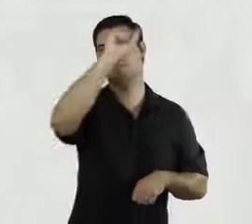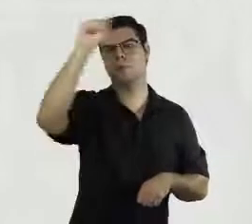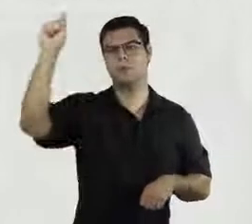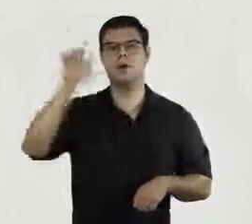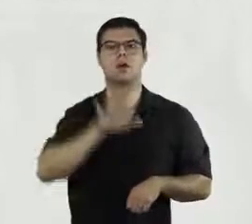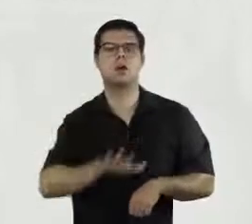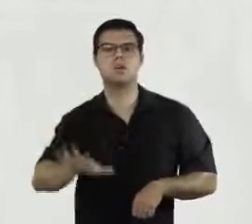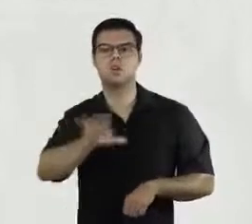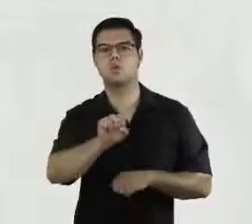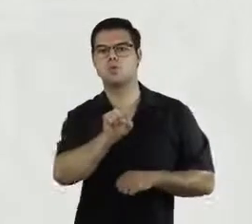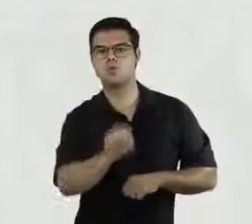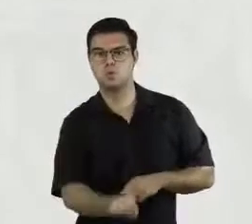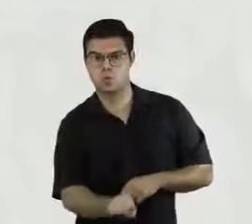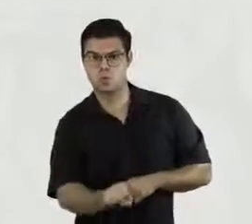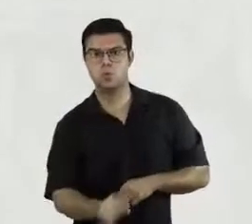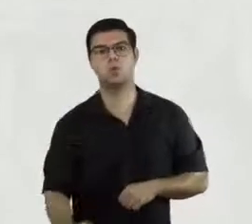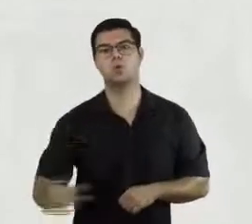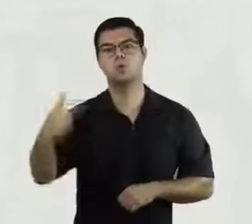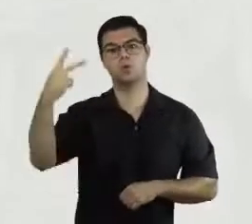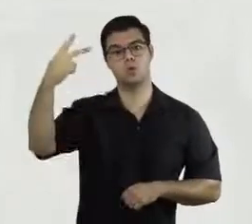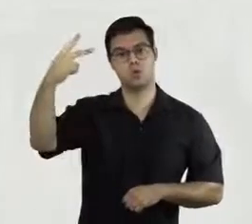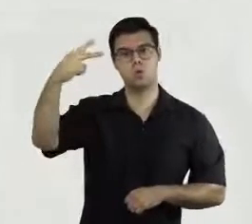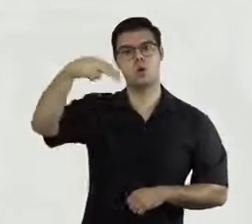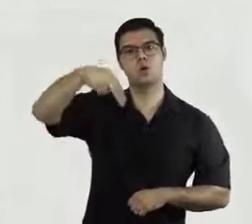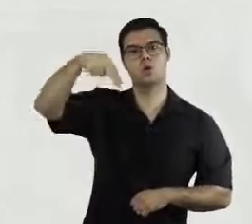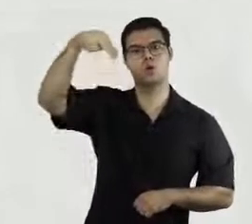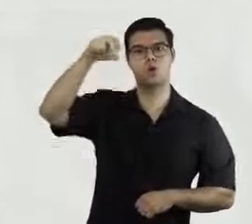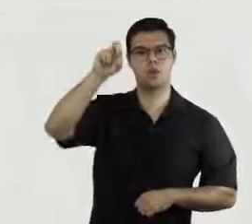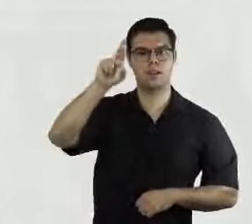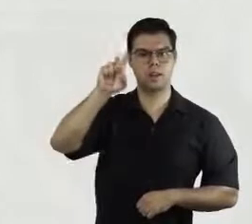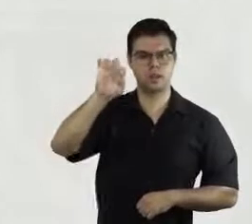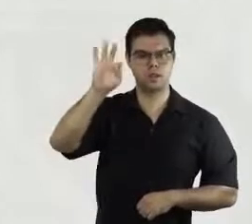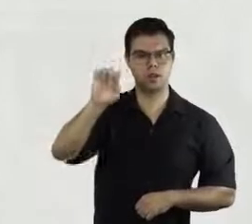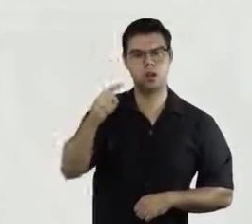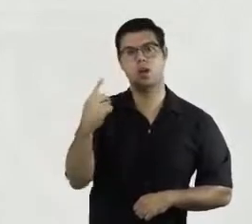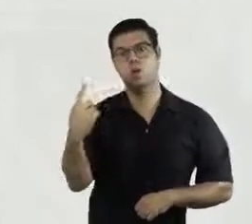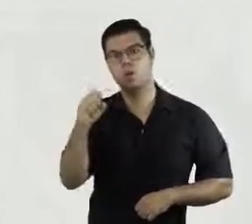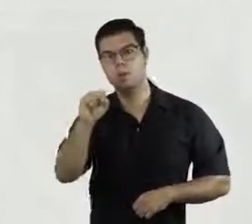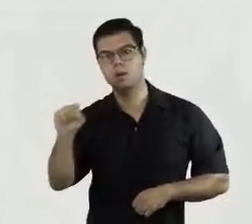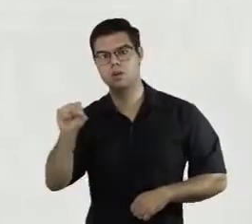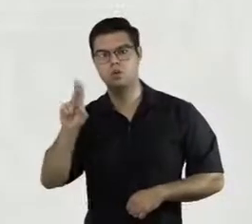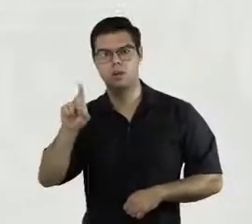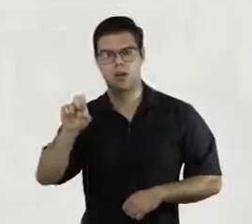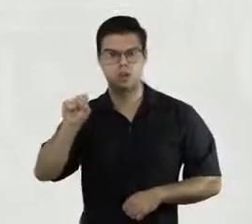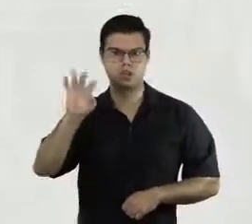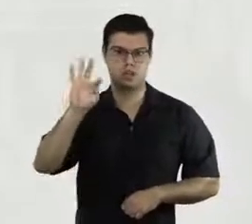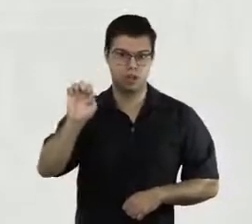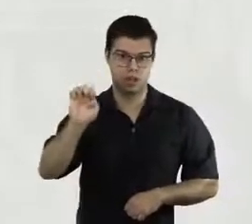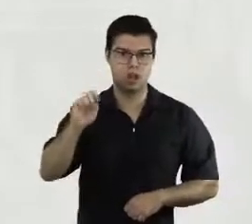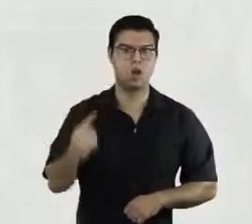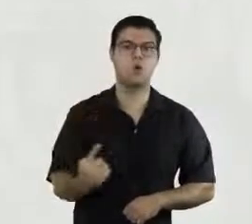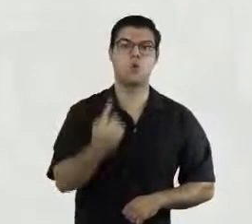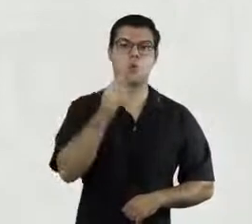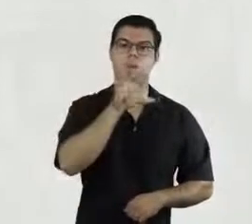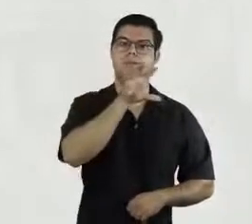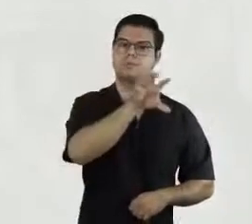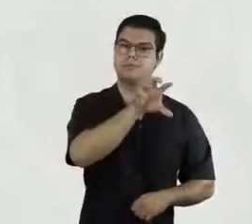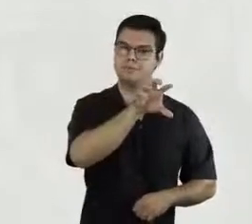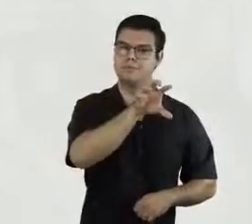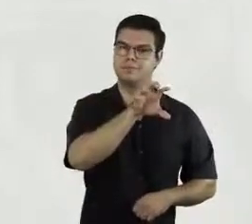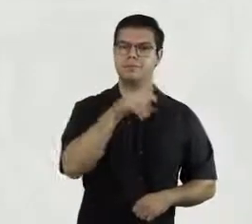Sul, 2 na região Nordeste, 1 na Sudeste e 1 na região central do